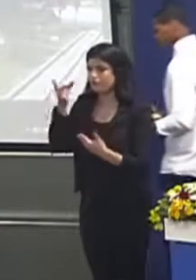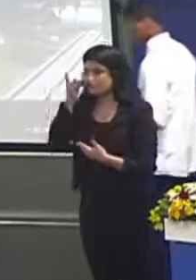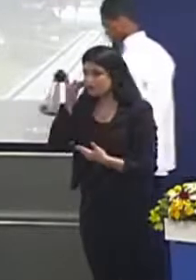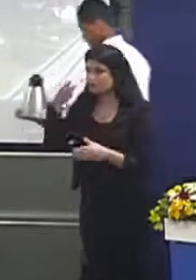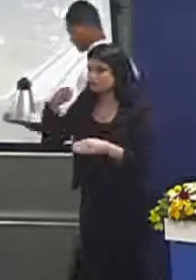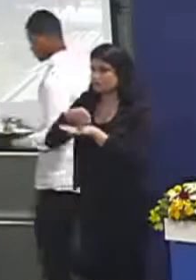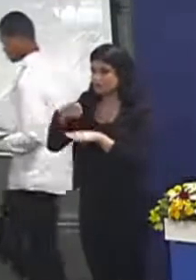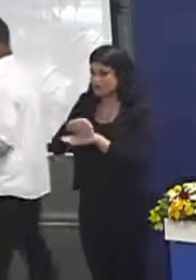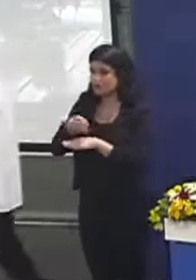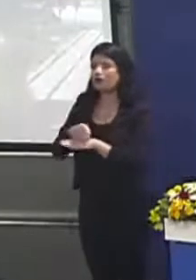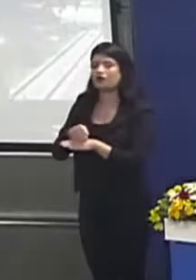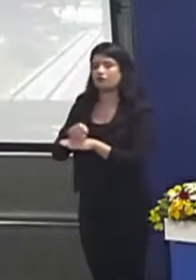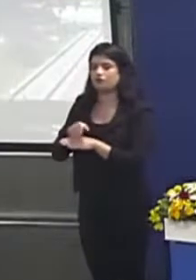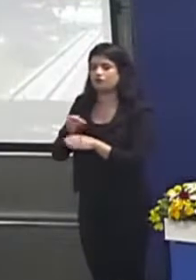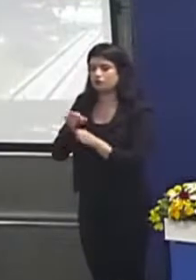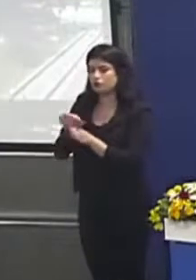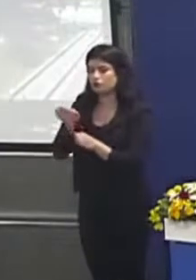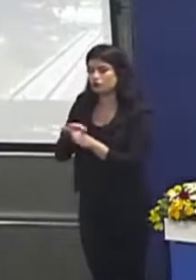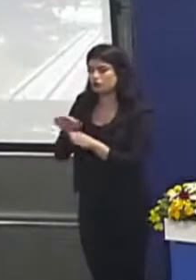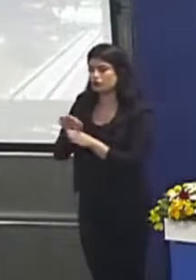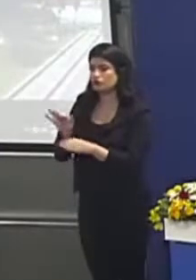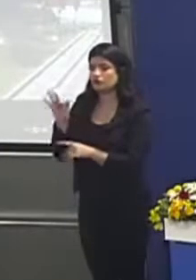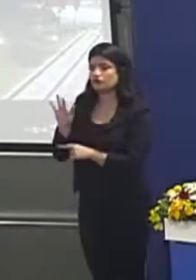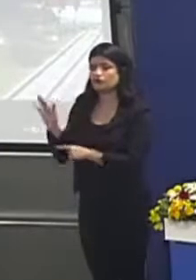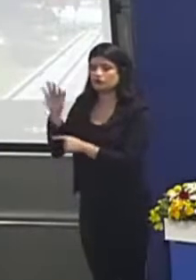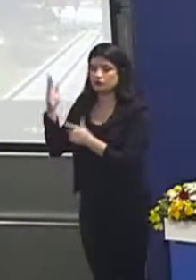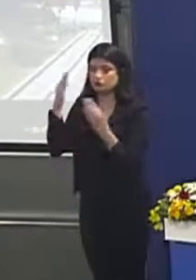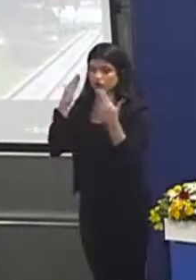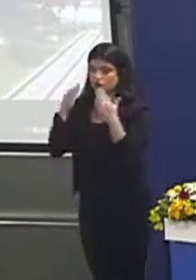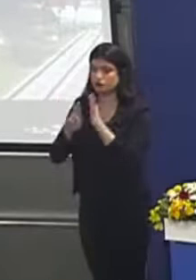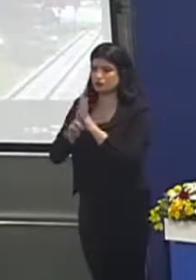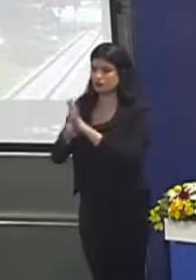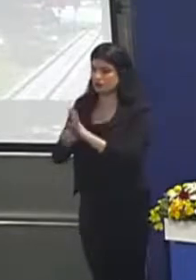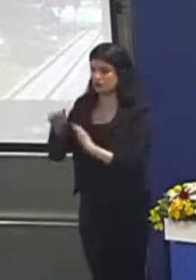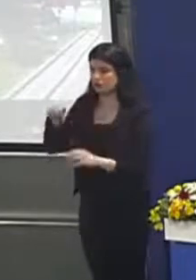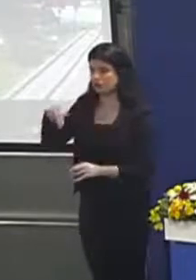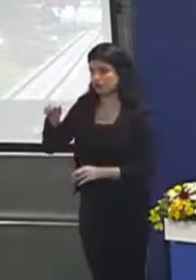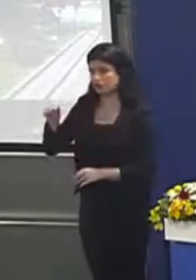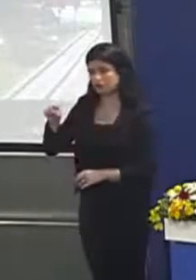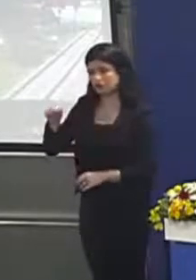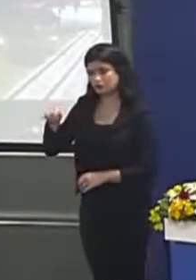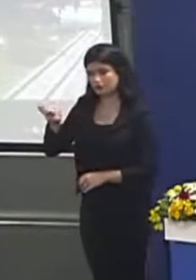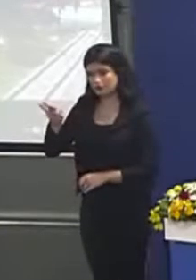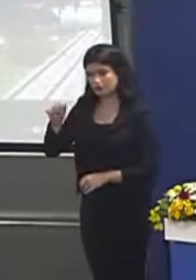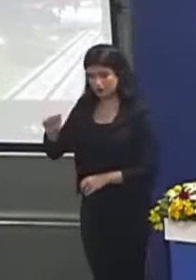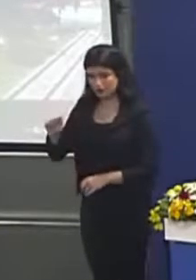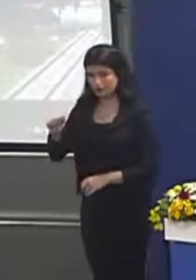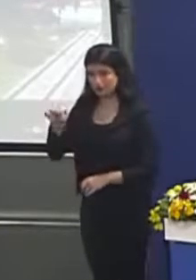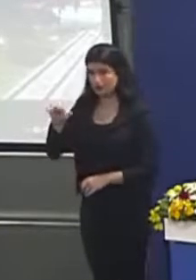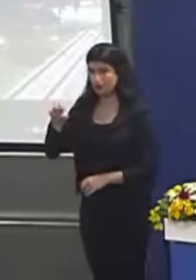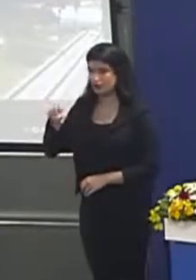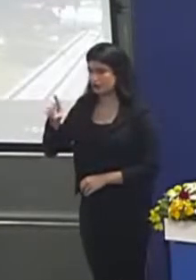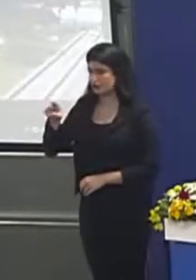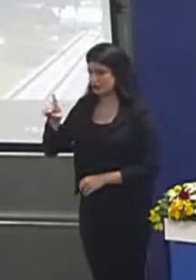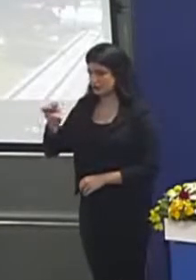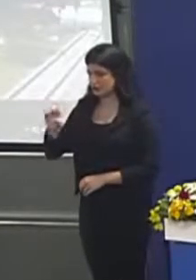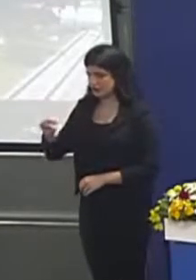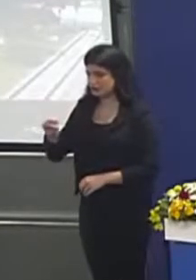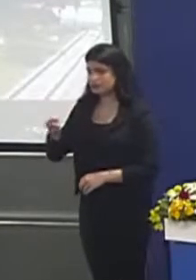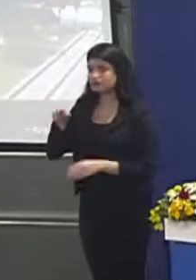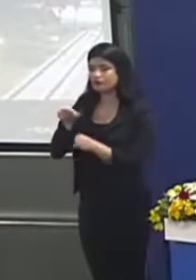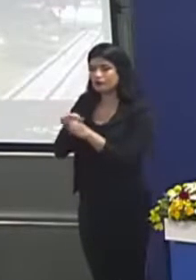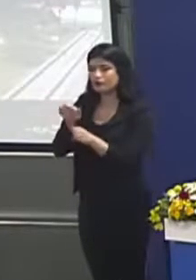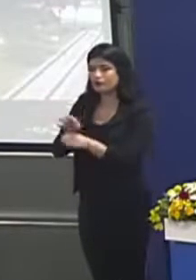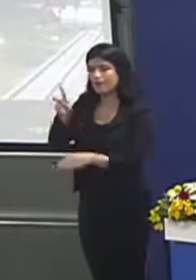Conselho Federal de Psicologia, aqui representado na pessoa de Ana Sandra Fernandes Arcoverde Nóbrega,